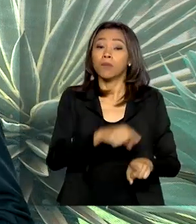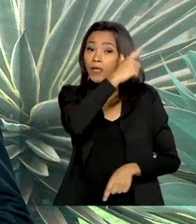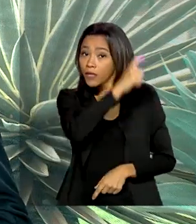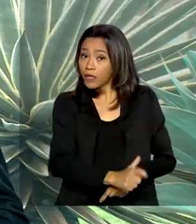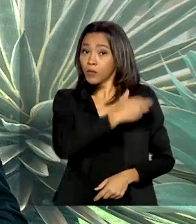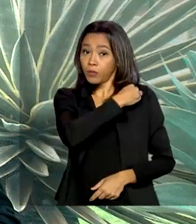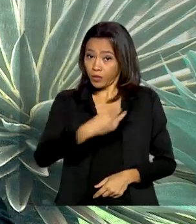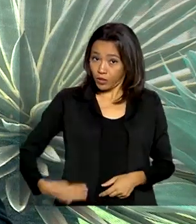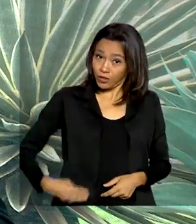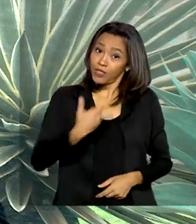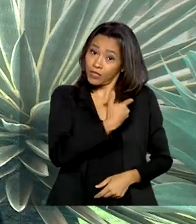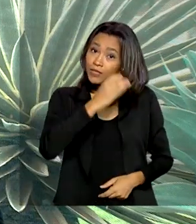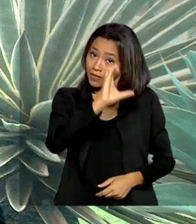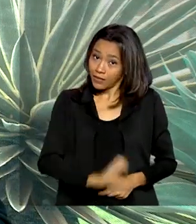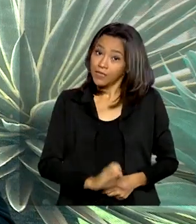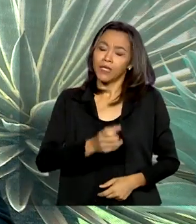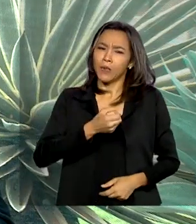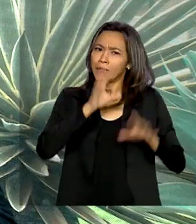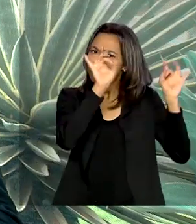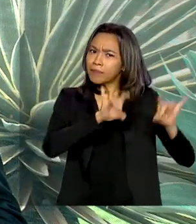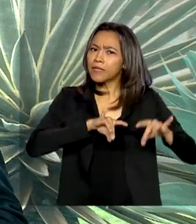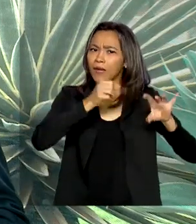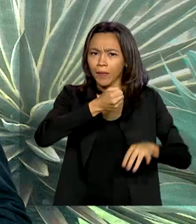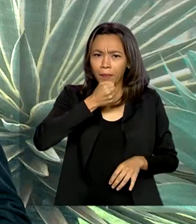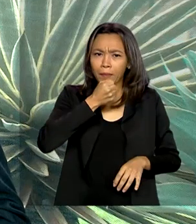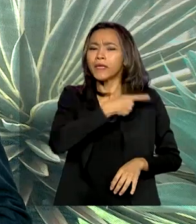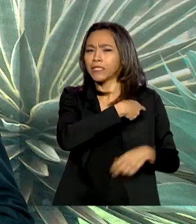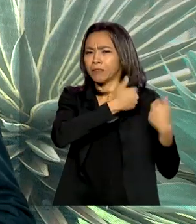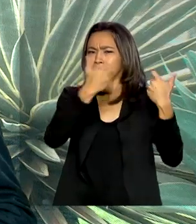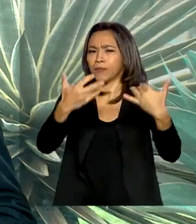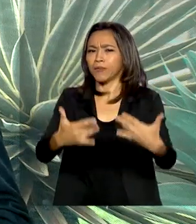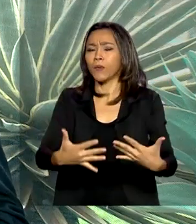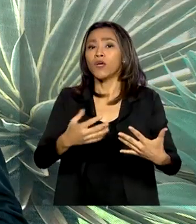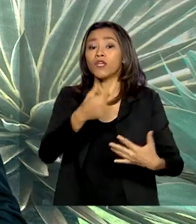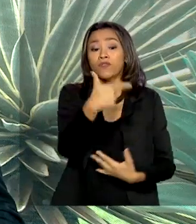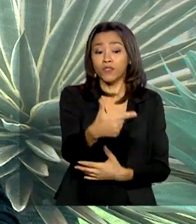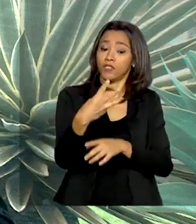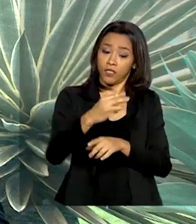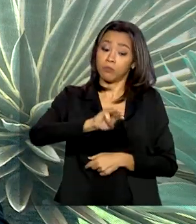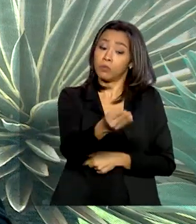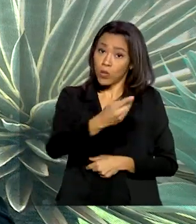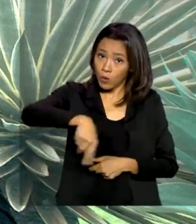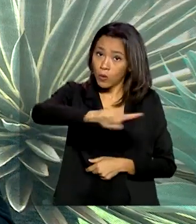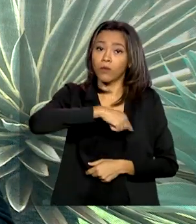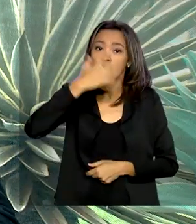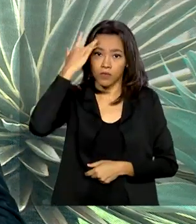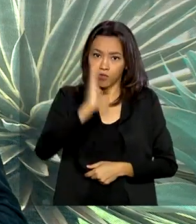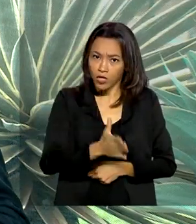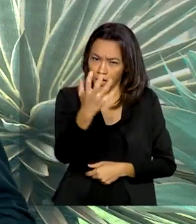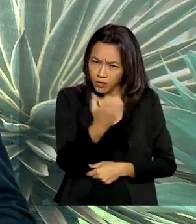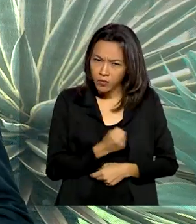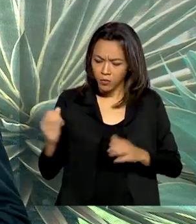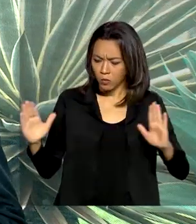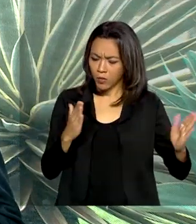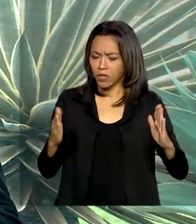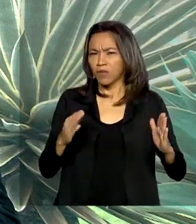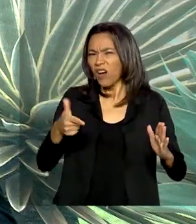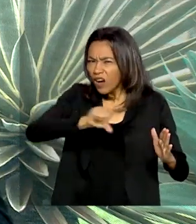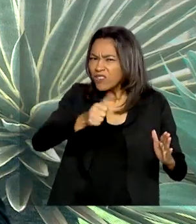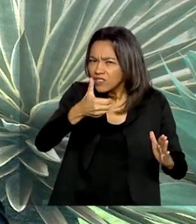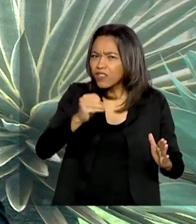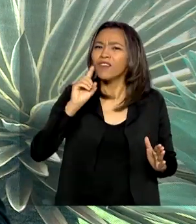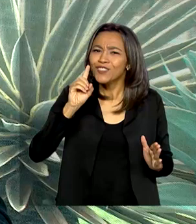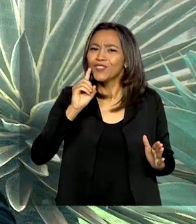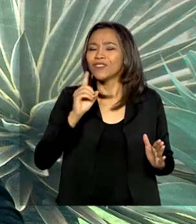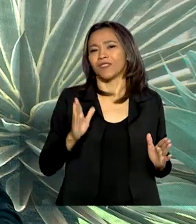entrevista exclusiva à TV Brasil, informou que 23 bilhões de pessoas já receberam o benefício em 10 dias de vigência do